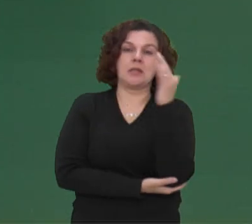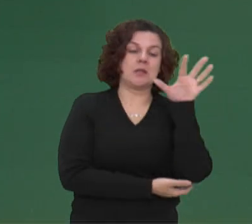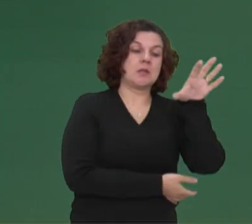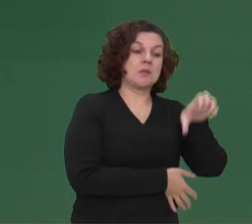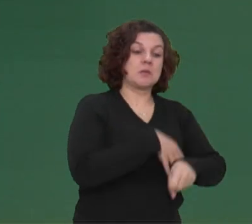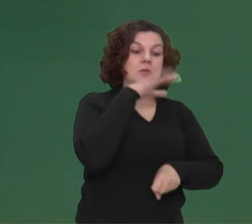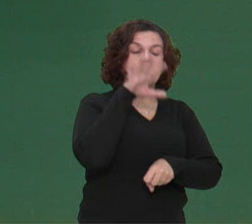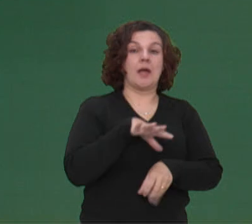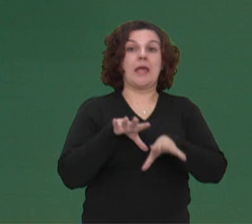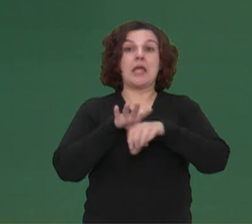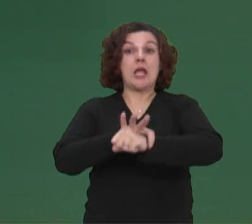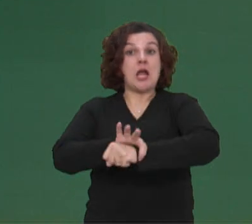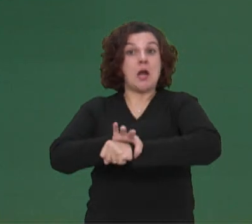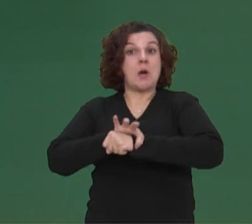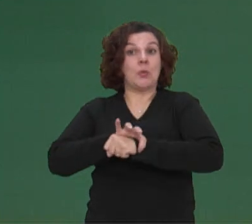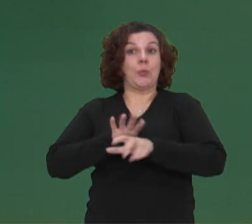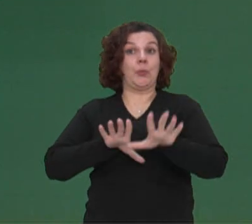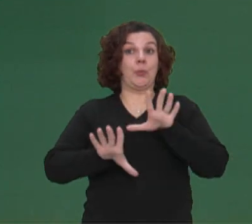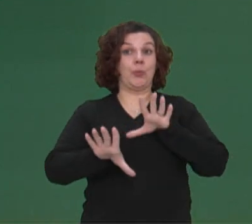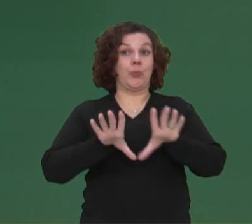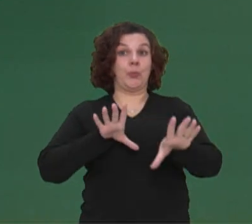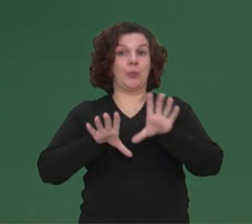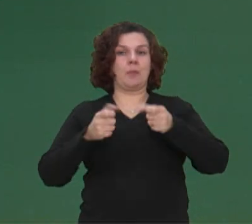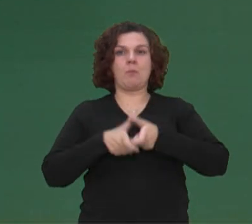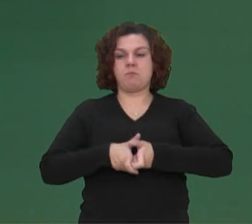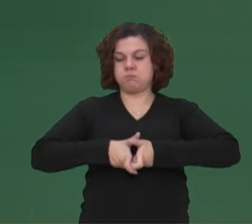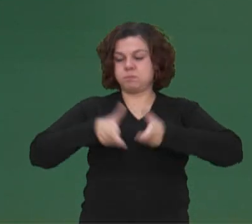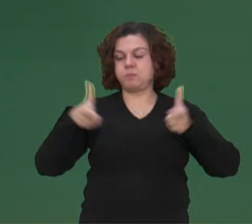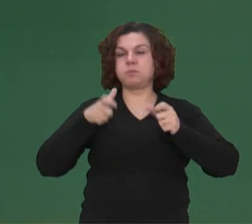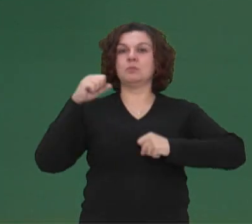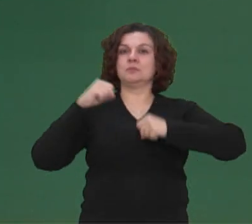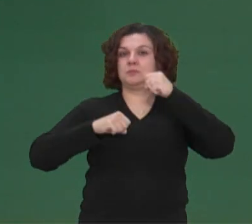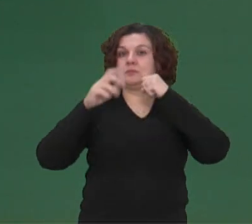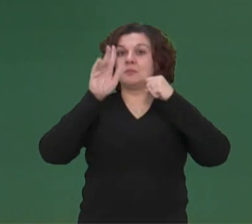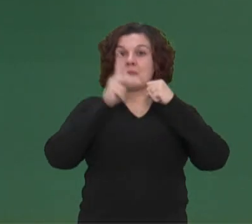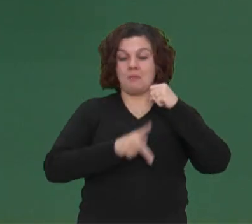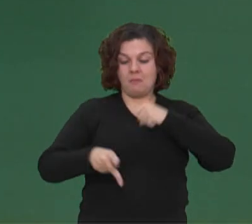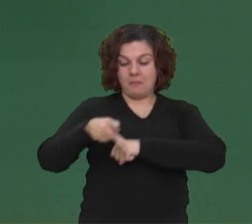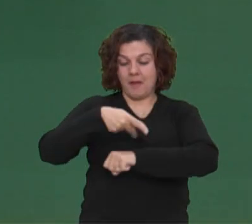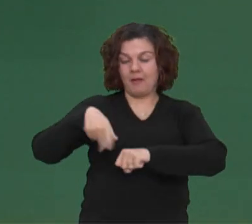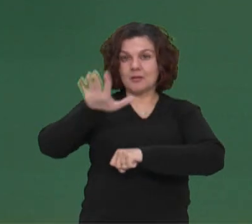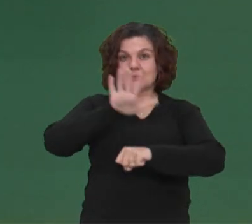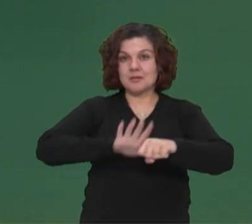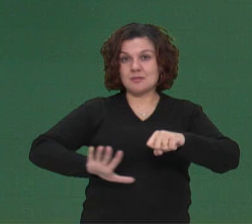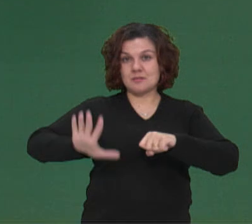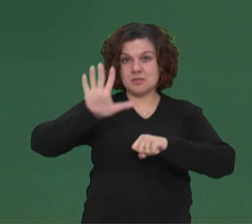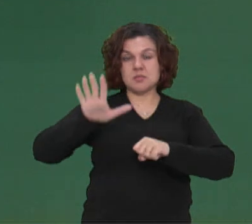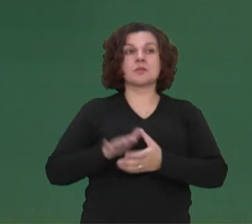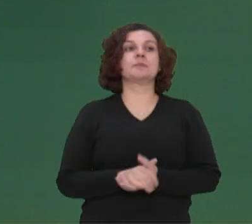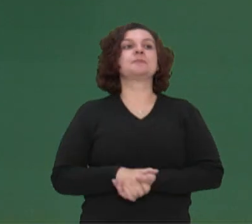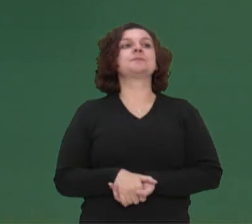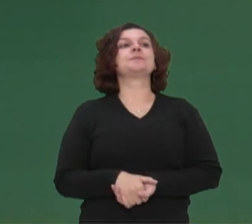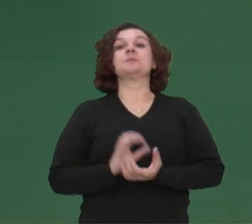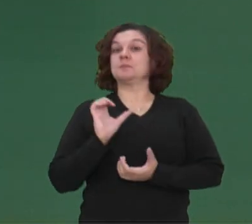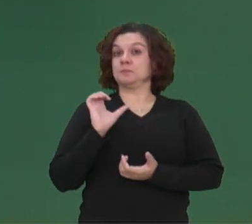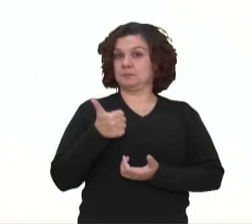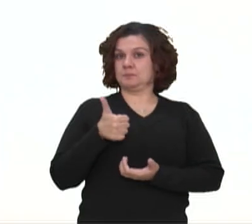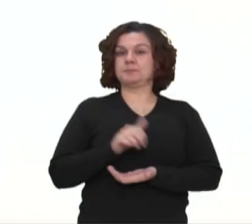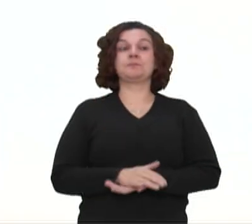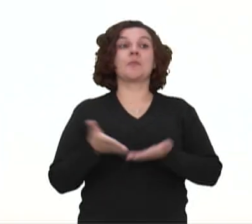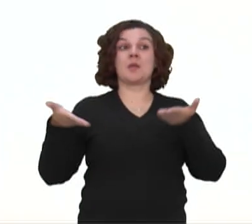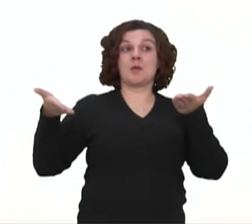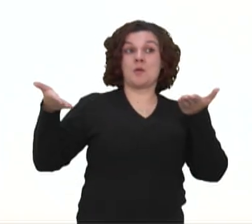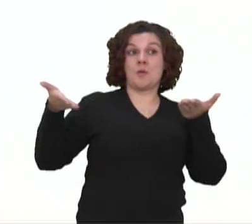inclusive, a expansão industrial desses países, tá bom? Bom, tudo isso a gente viu naquela aula. Na aula de